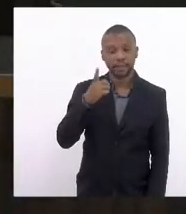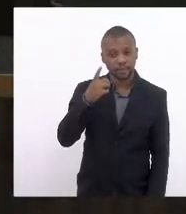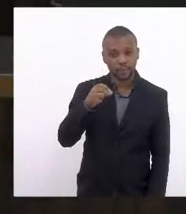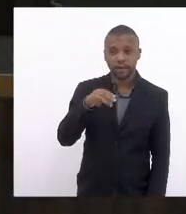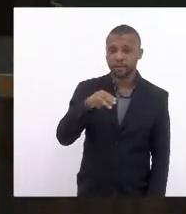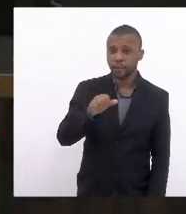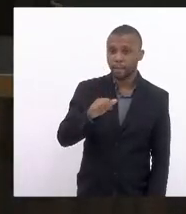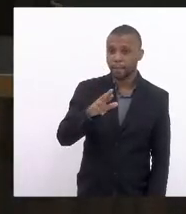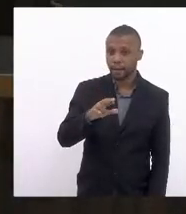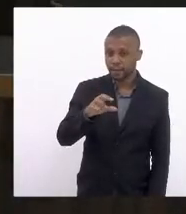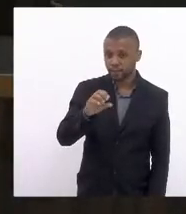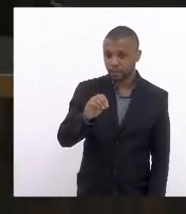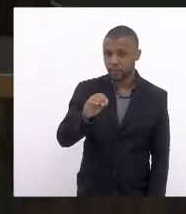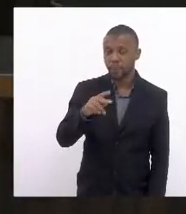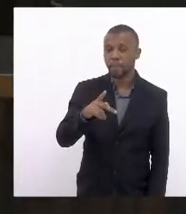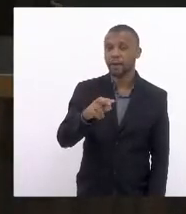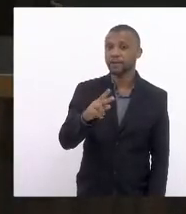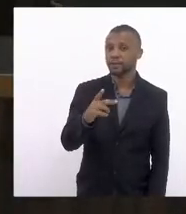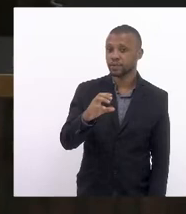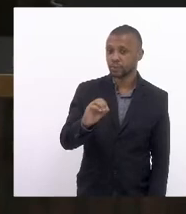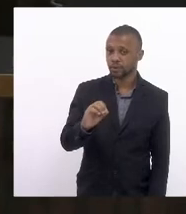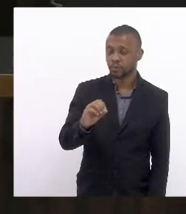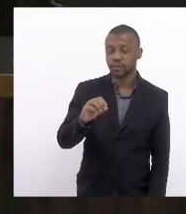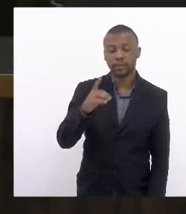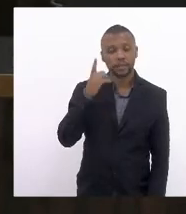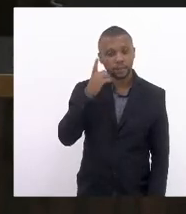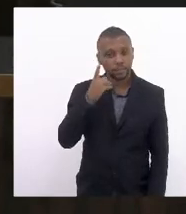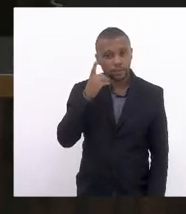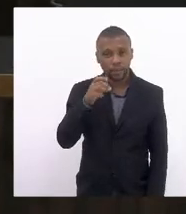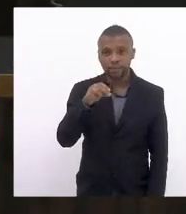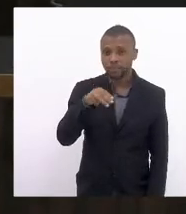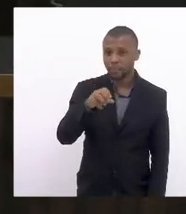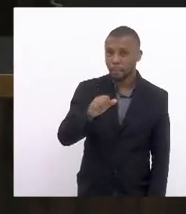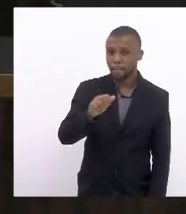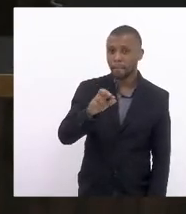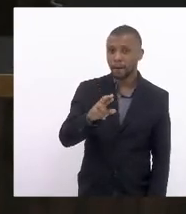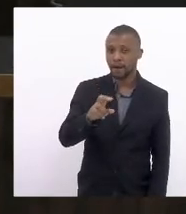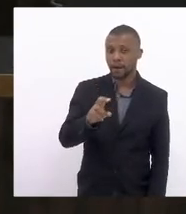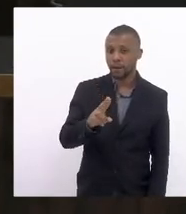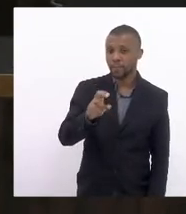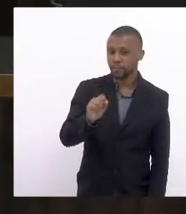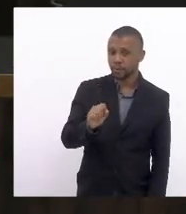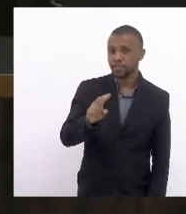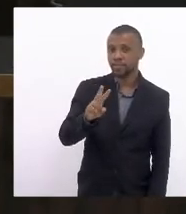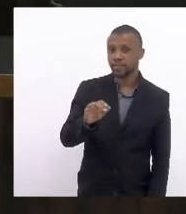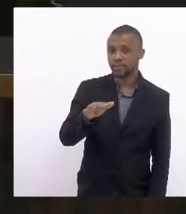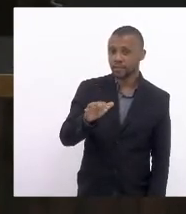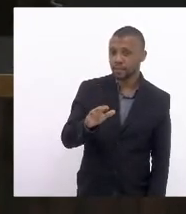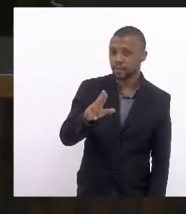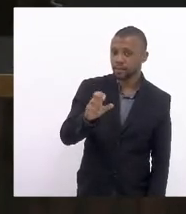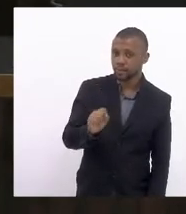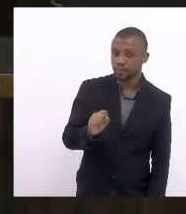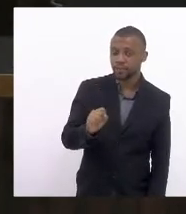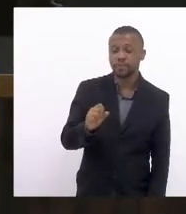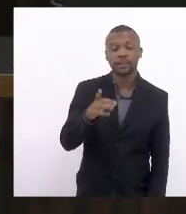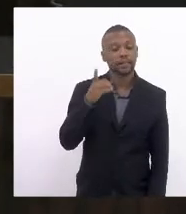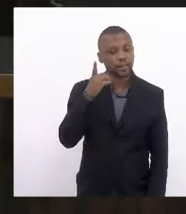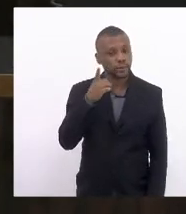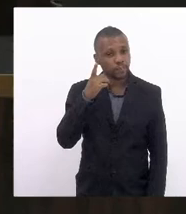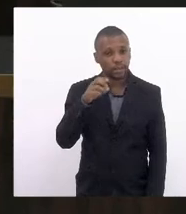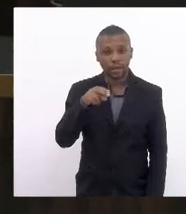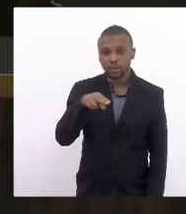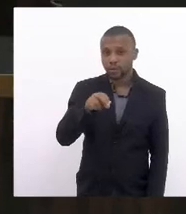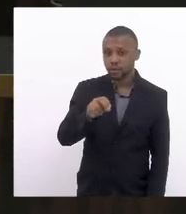Pacheco, deputado Marcos Miller, deputado Marcos Vinícius, deputado Noel de